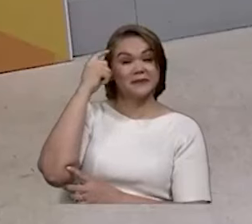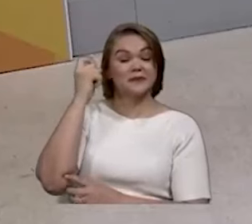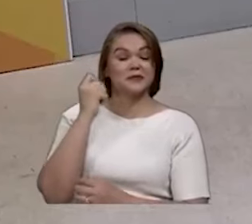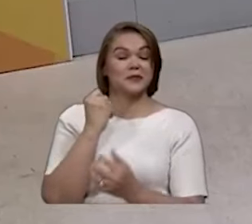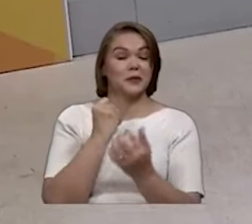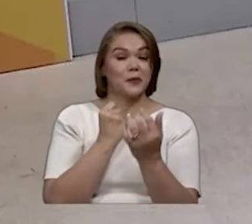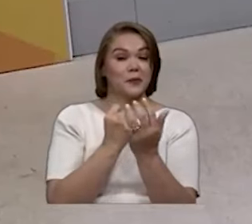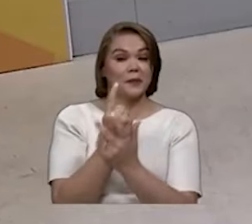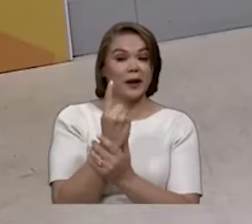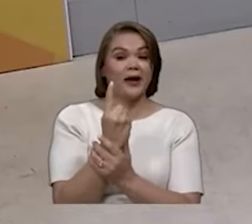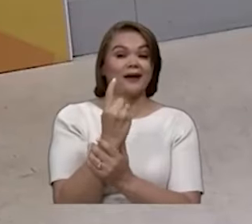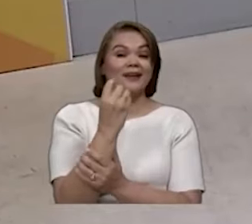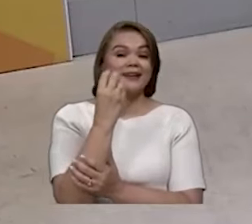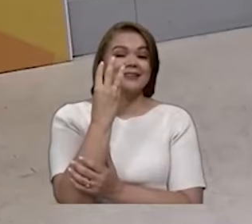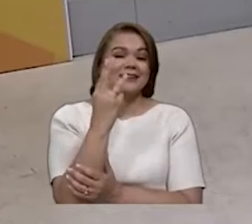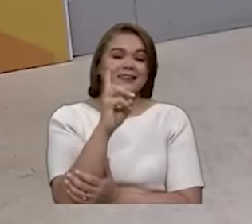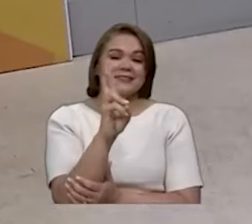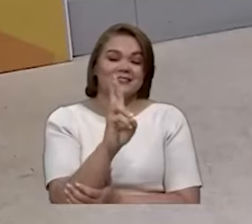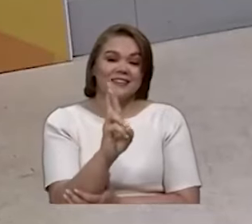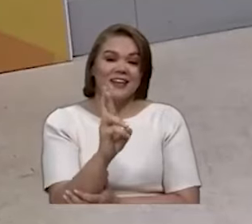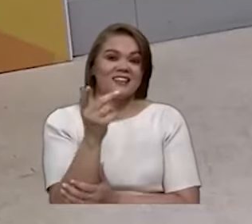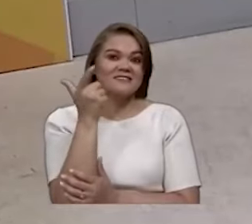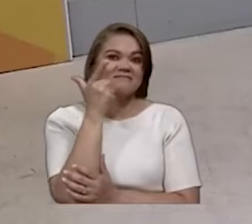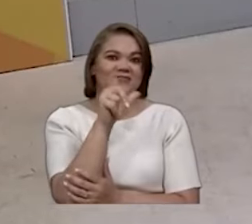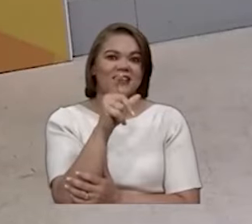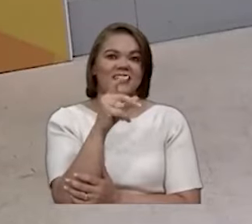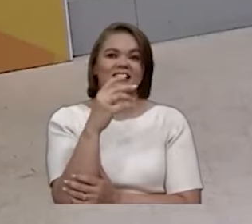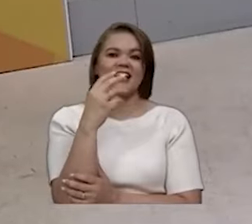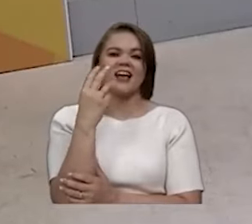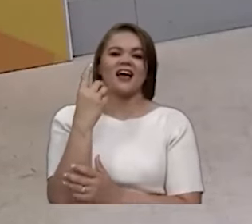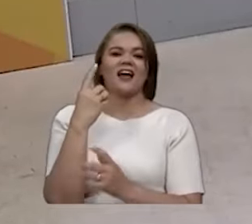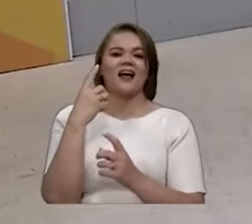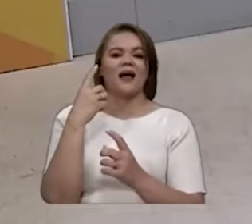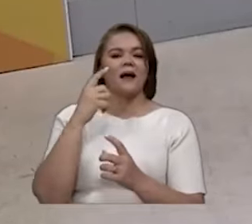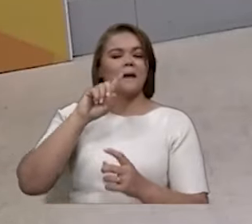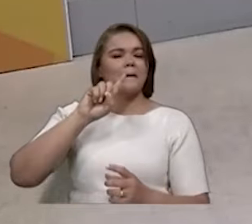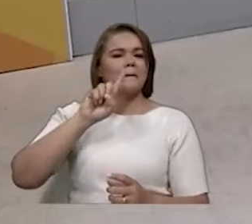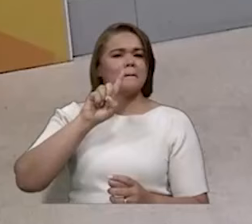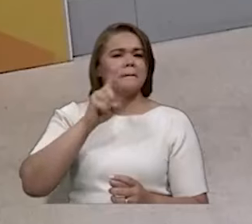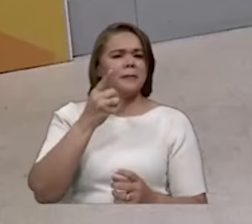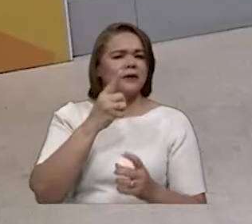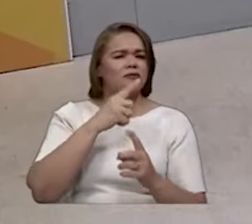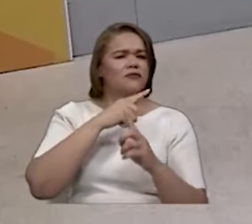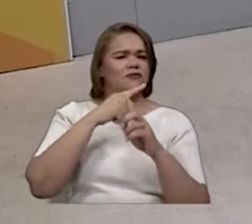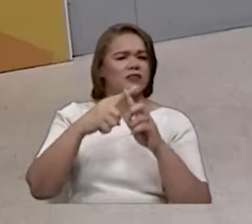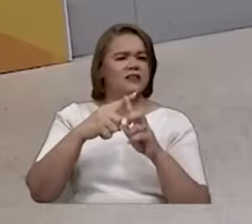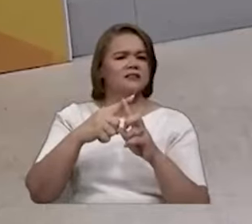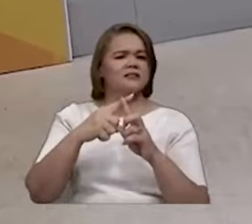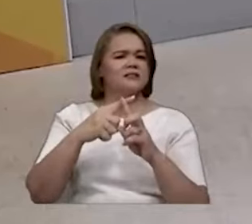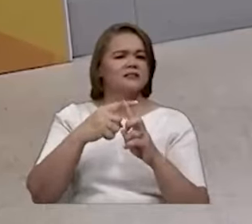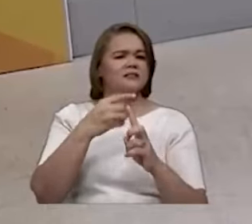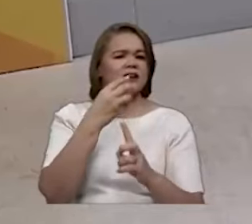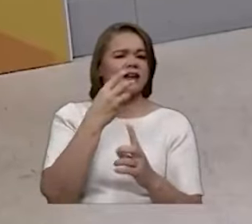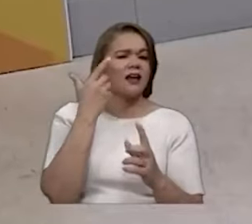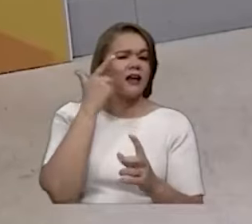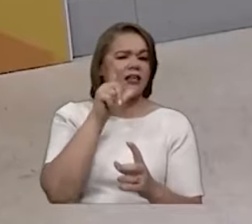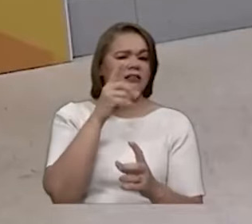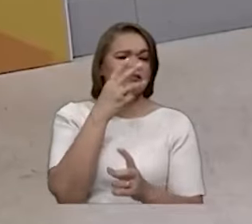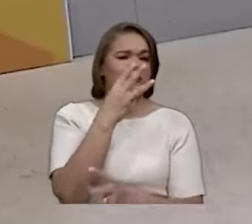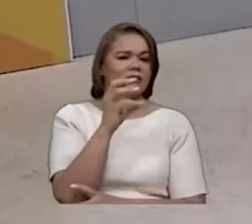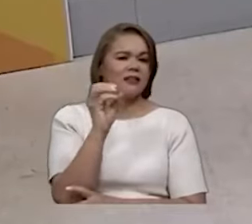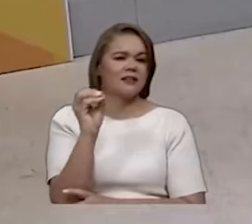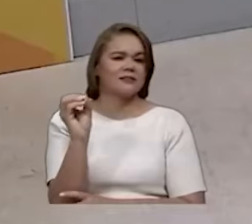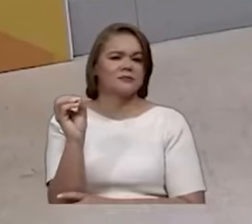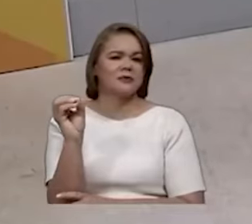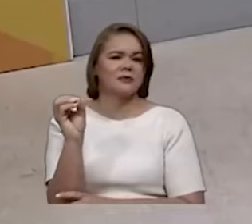um título por R$3. E multiplicar esse investimento por 1.000 vezes. Nossa! Texas. Olha. Que é isso? Pois